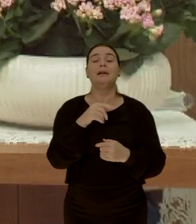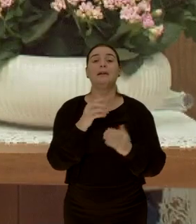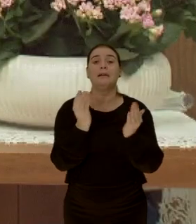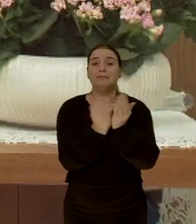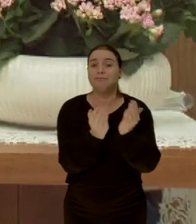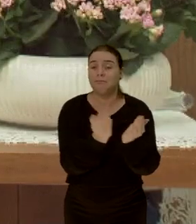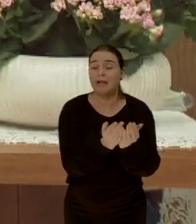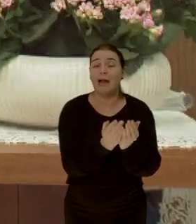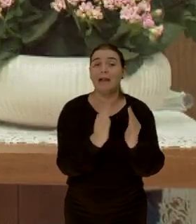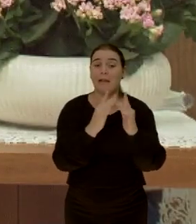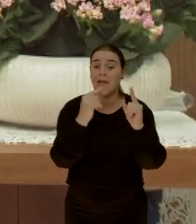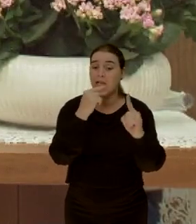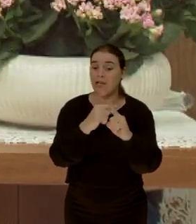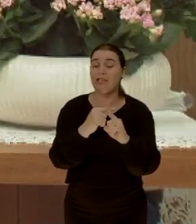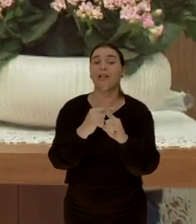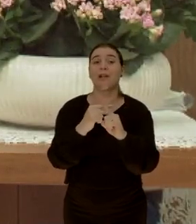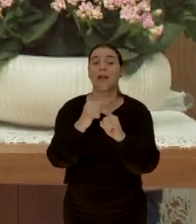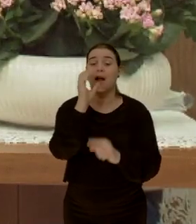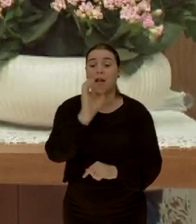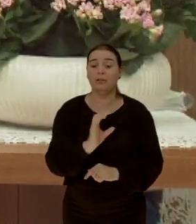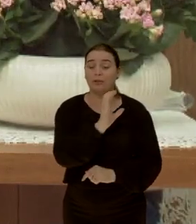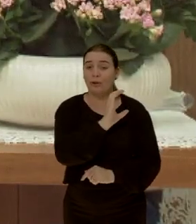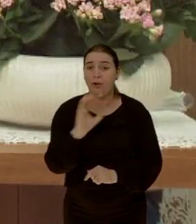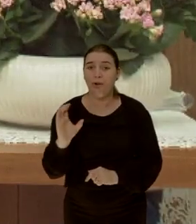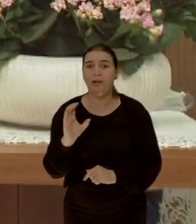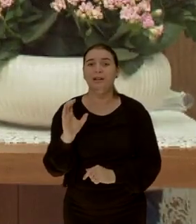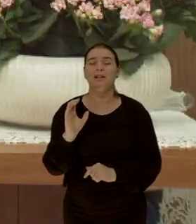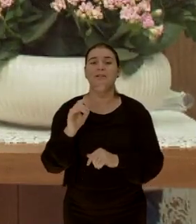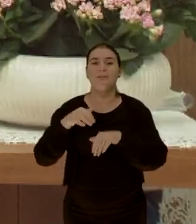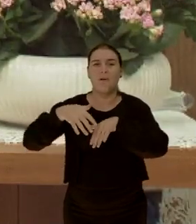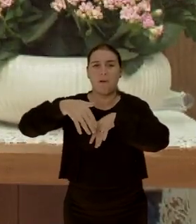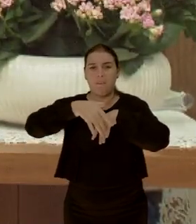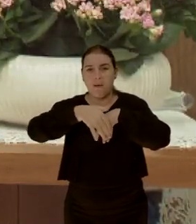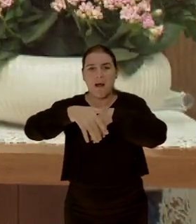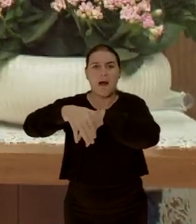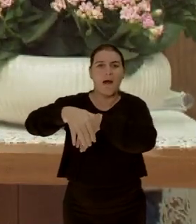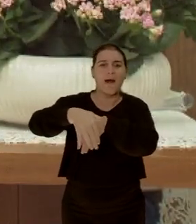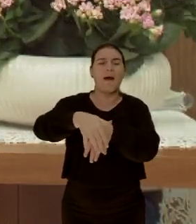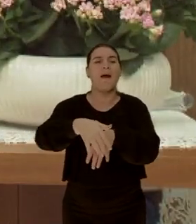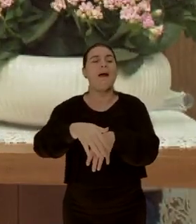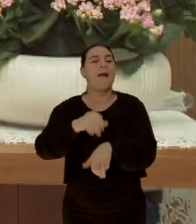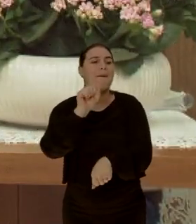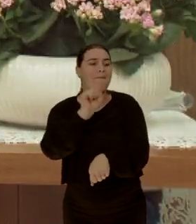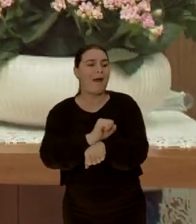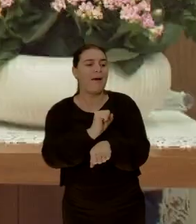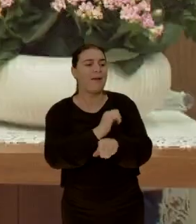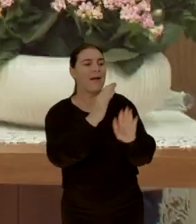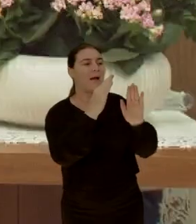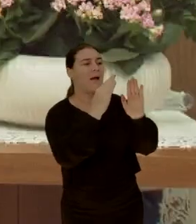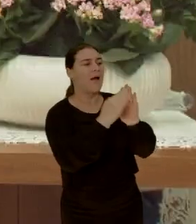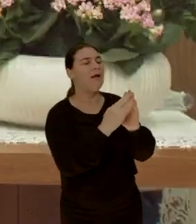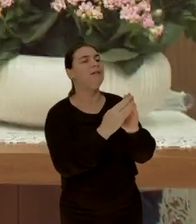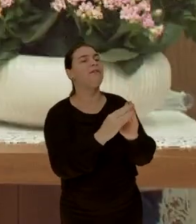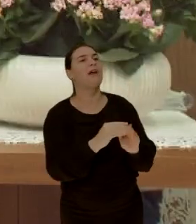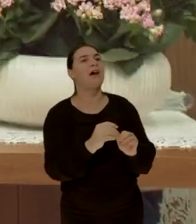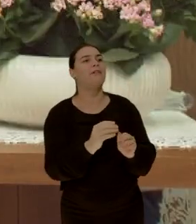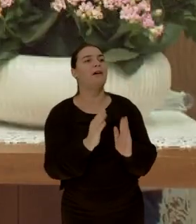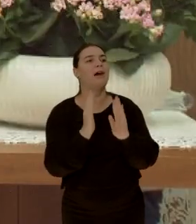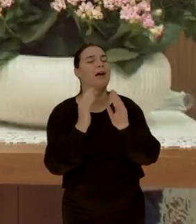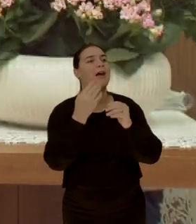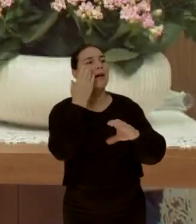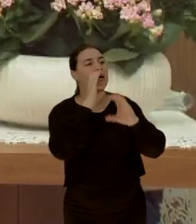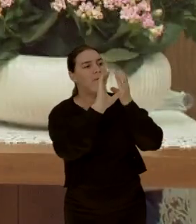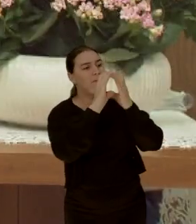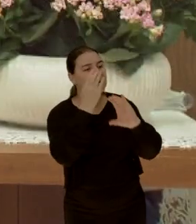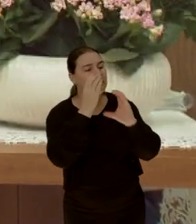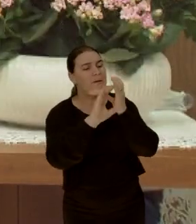católica naquela época, ela usava muito procissão. Eles paravam em frente da nossa casa para